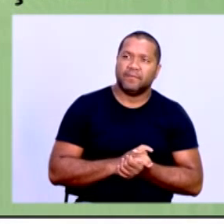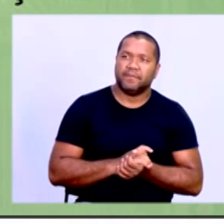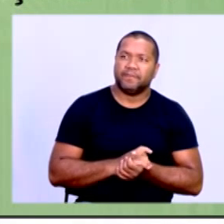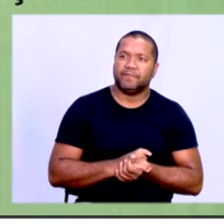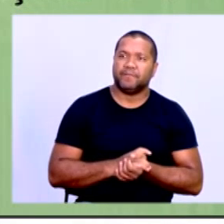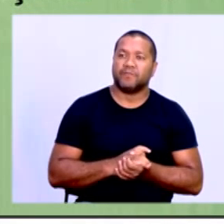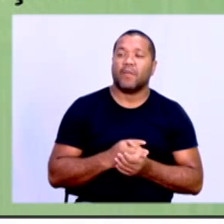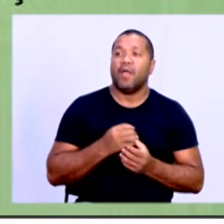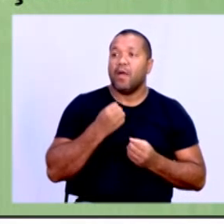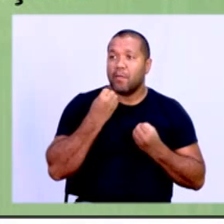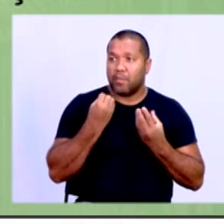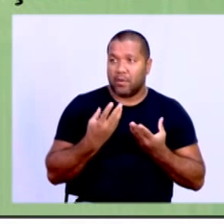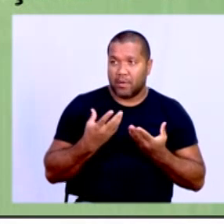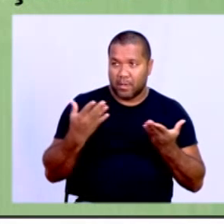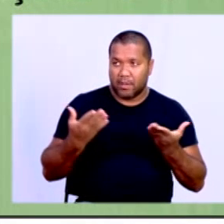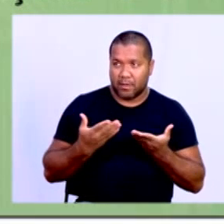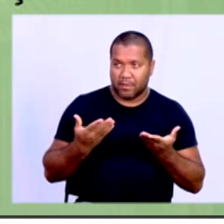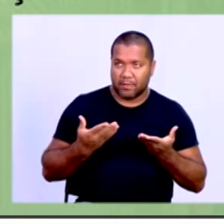Bom,